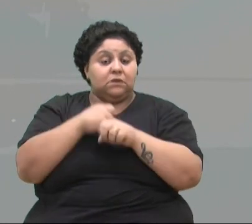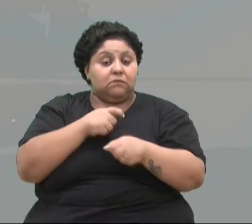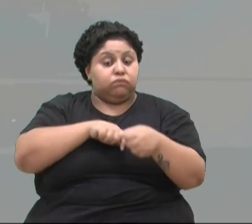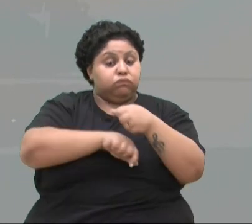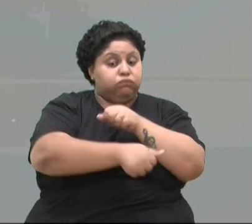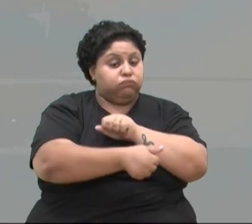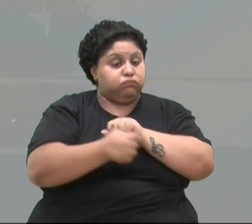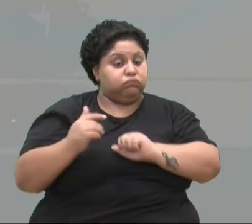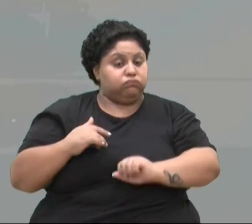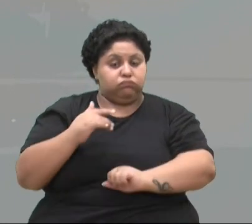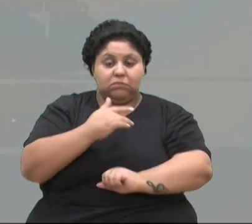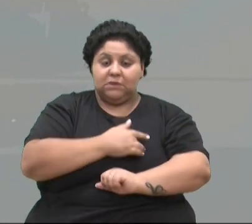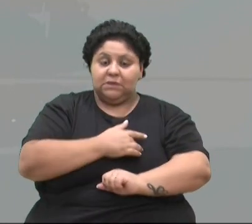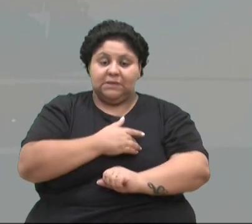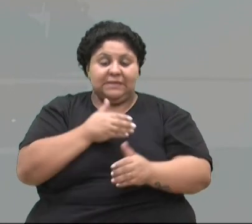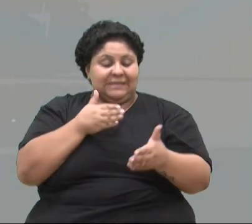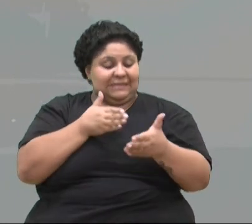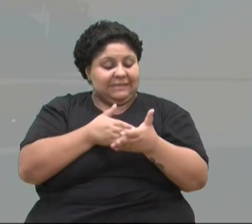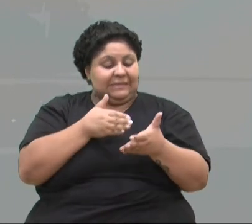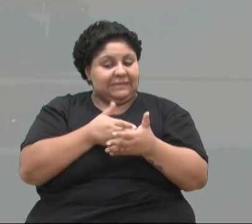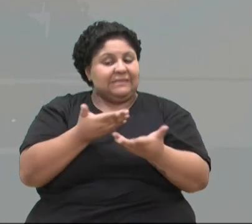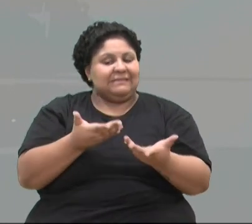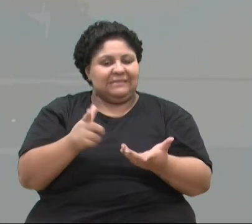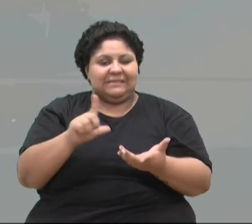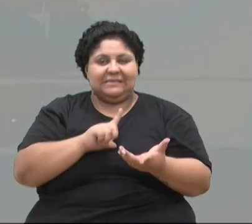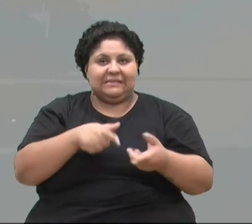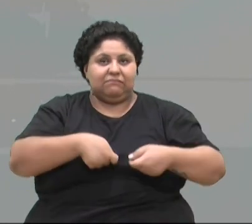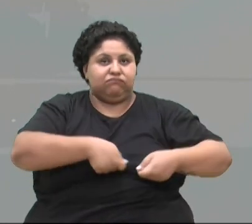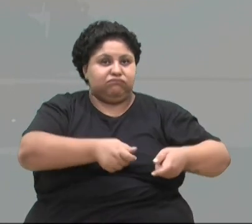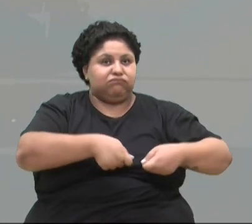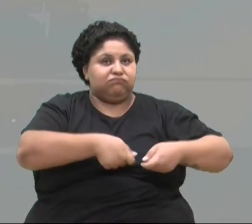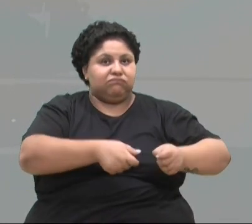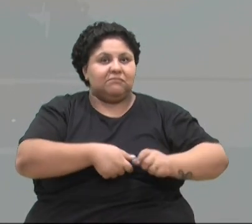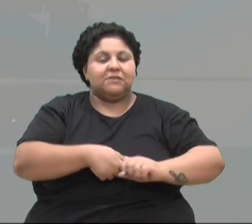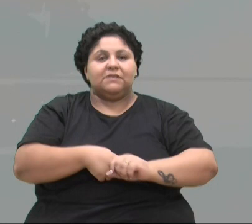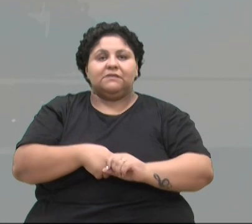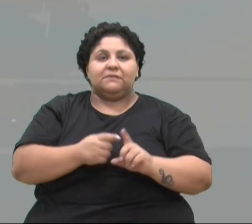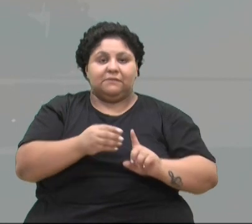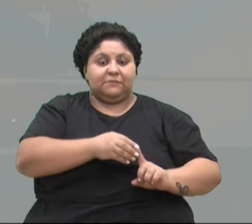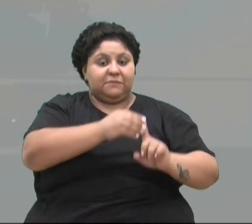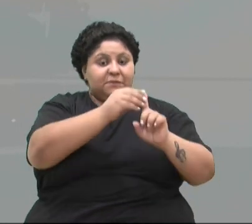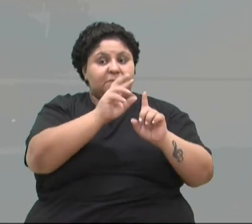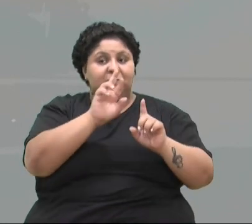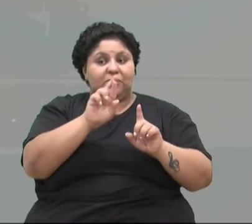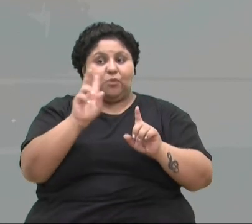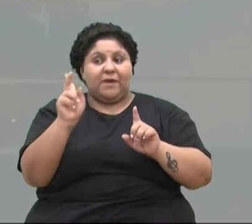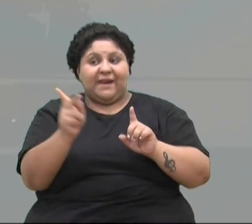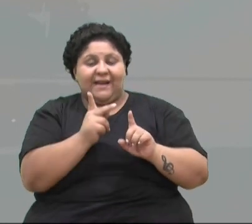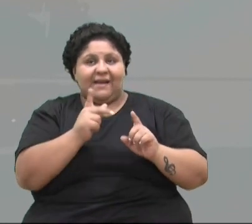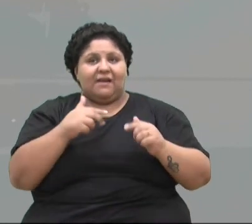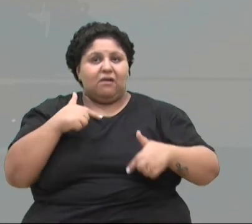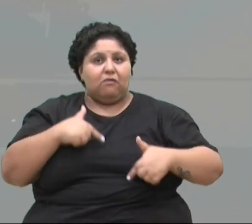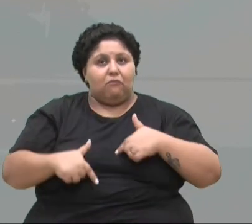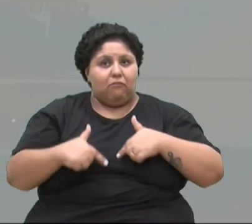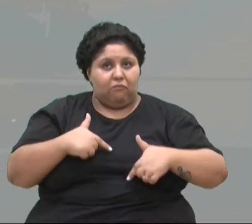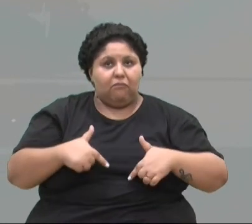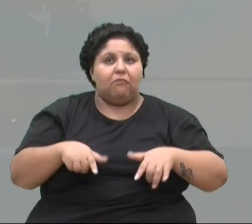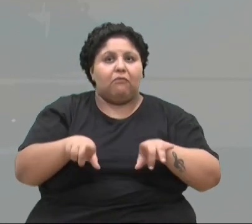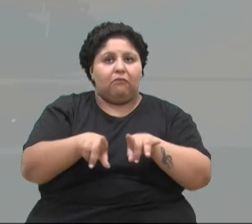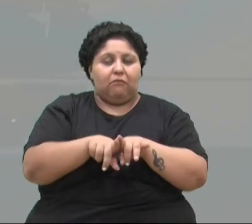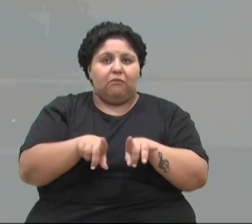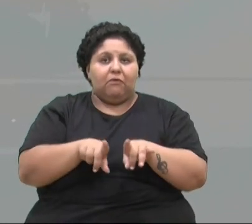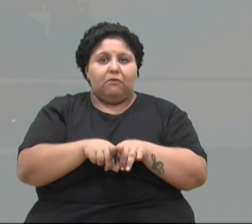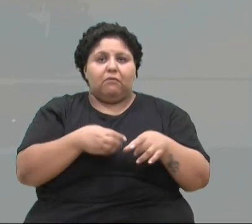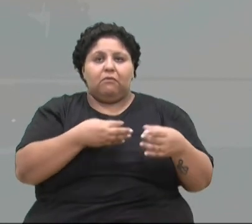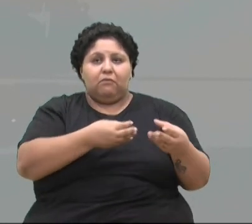da Secretaria ela é muito limitada, porque a gente tem um gasto, principalmente com pessoal, com serviços e com as subvenções,